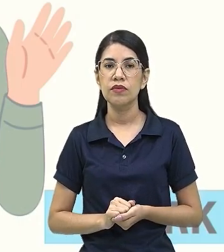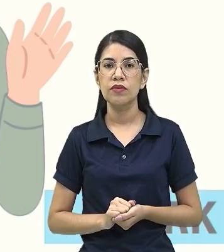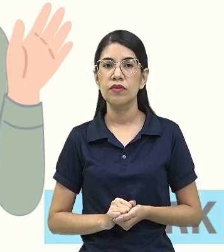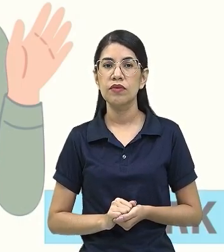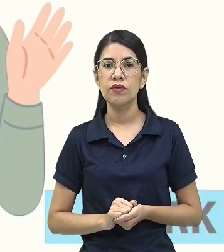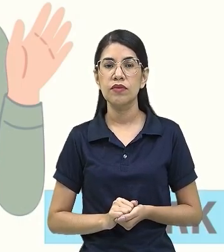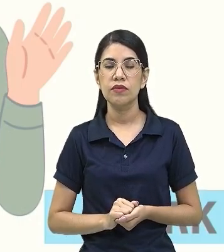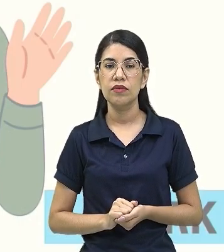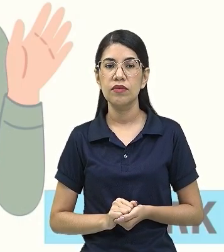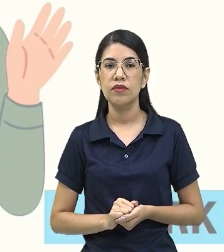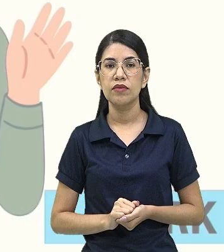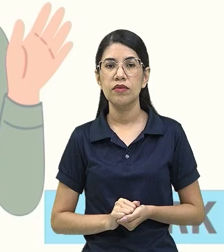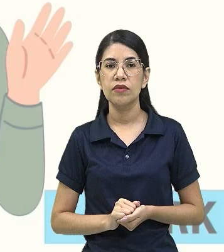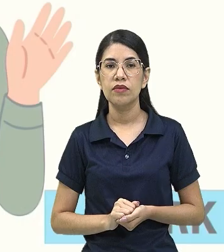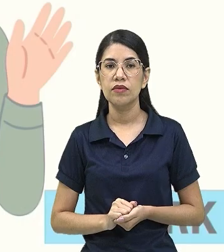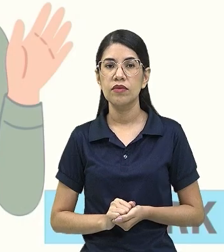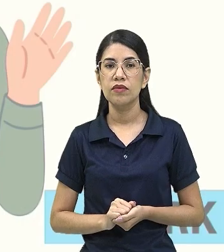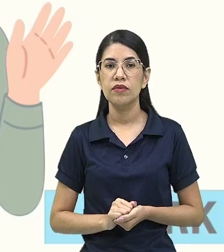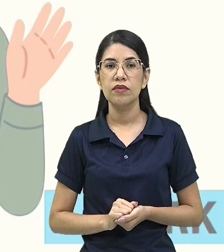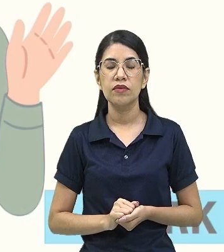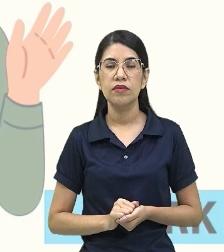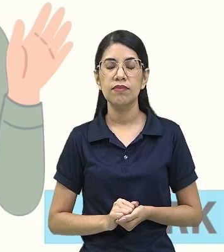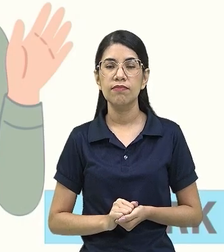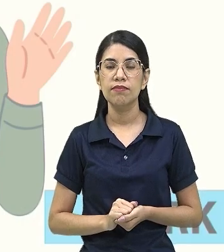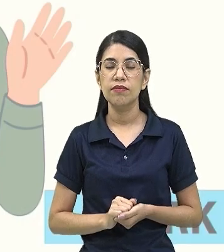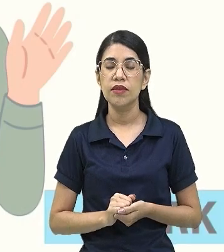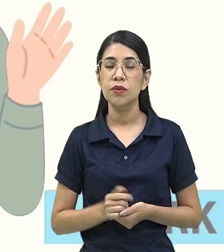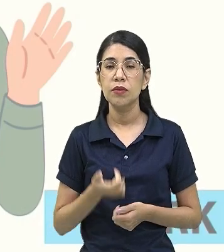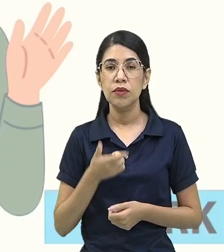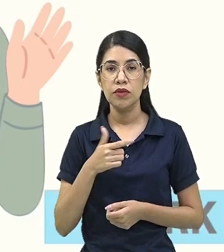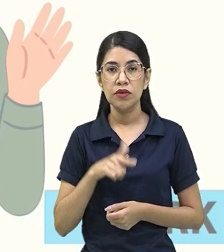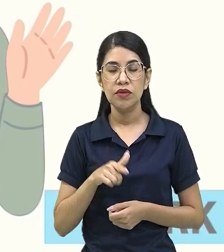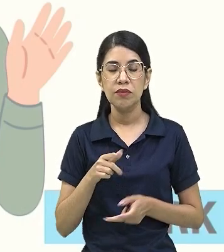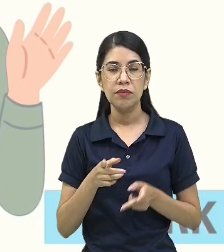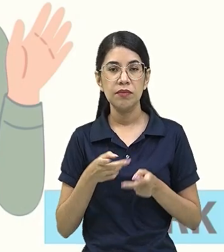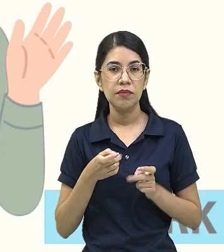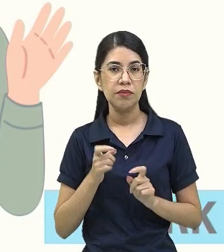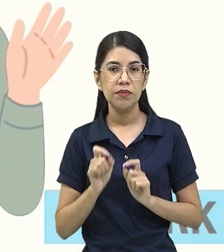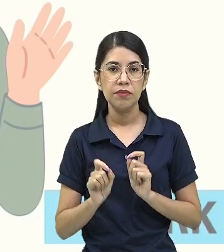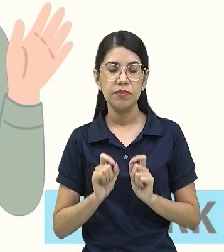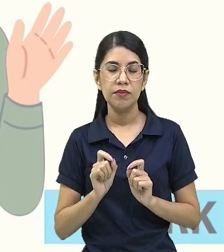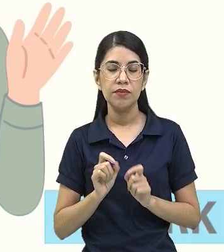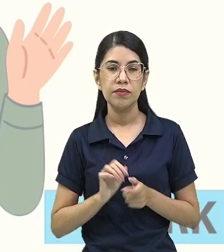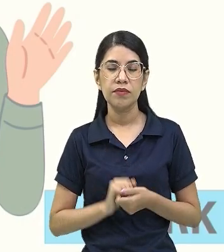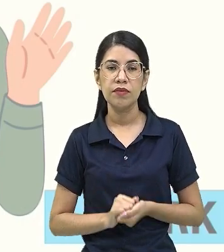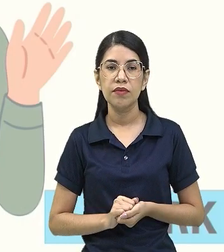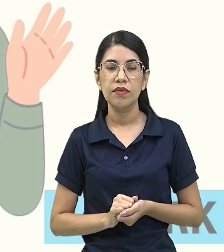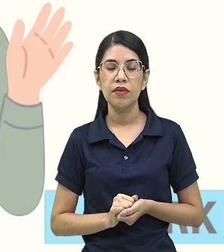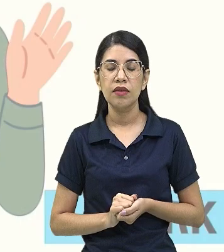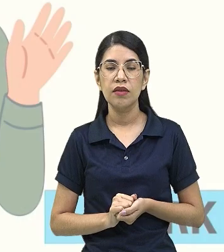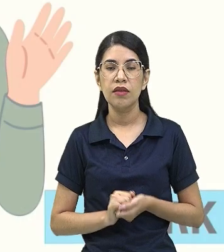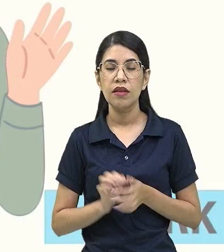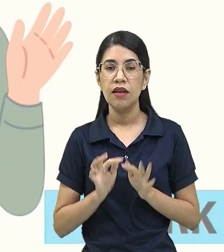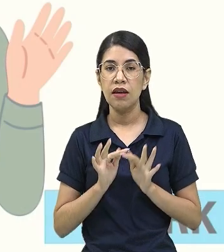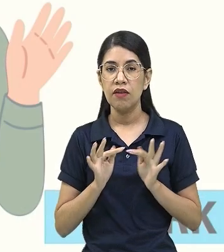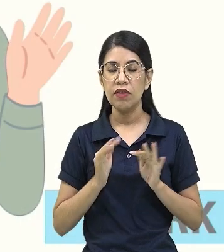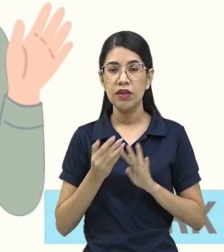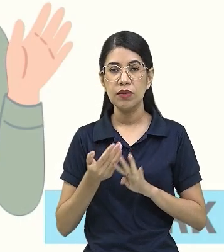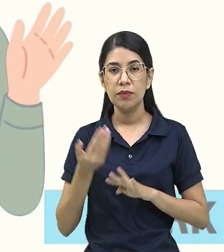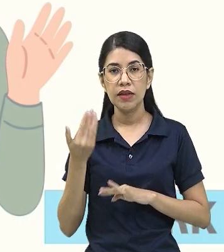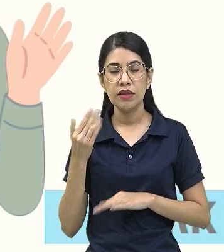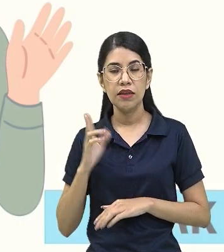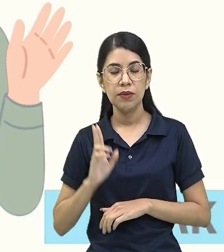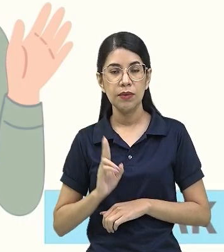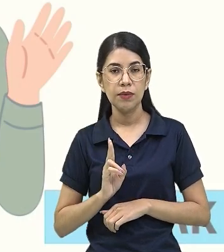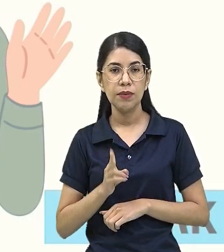dinner for my family. Veja mais uma vez aqui agora o nosso passado